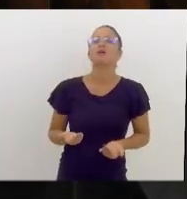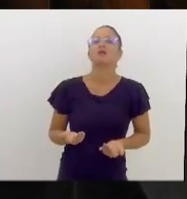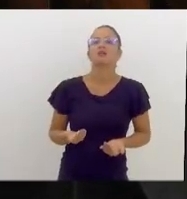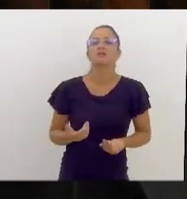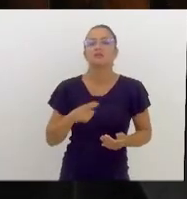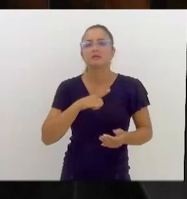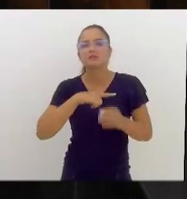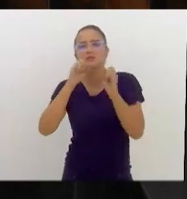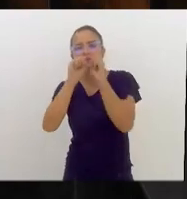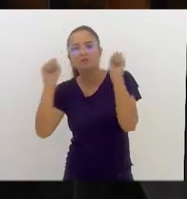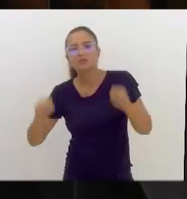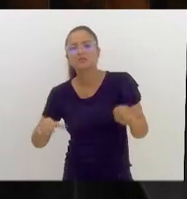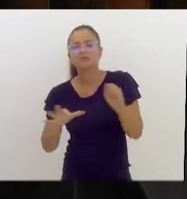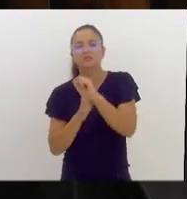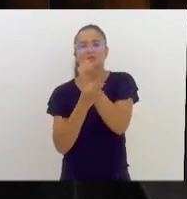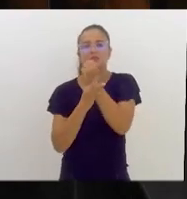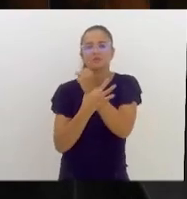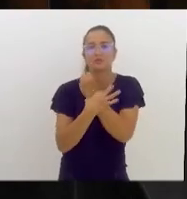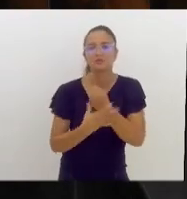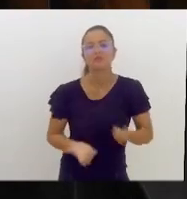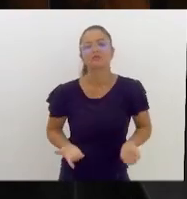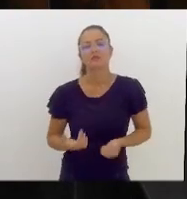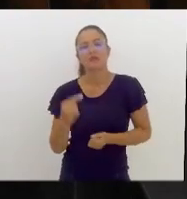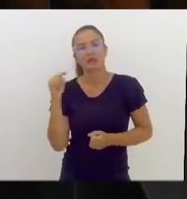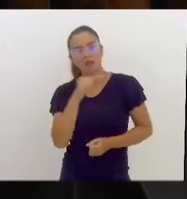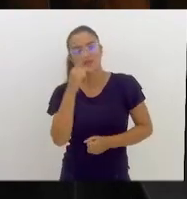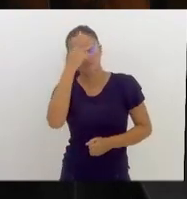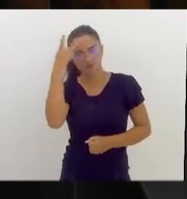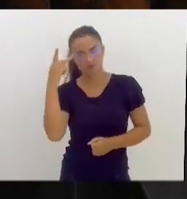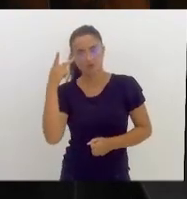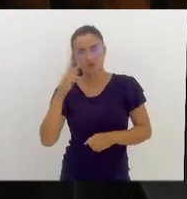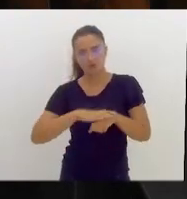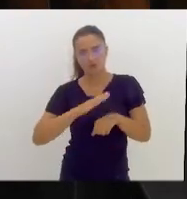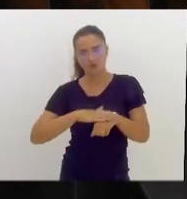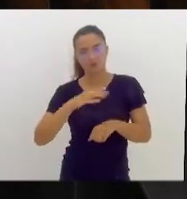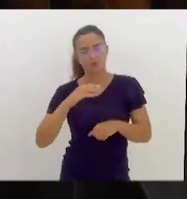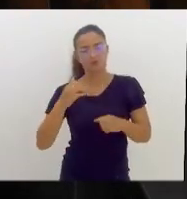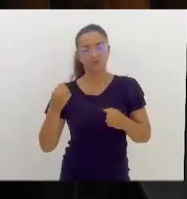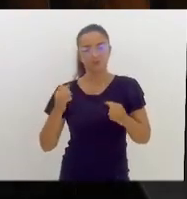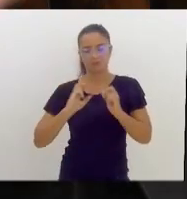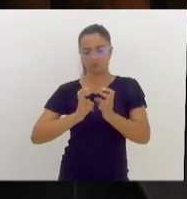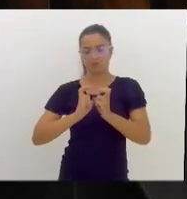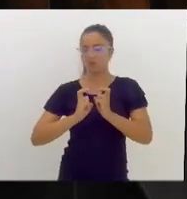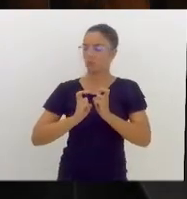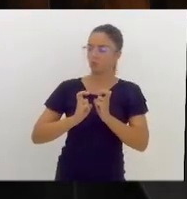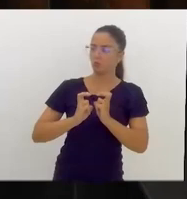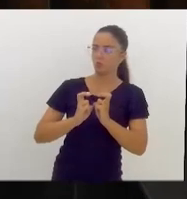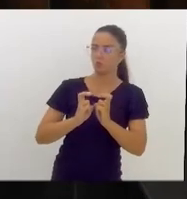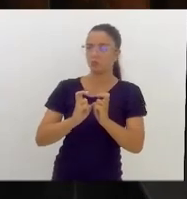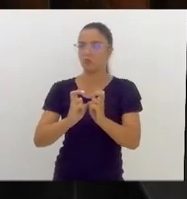de segurança, de modo que o maquinista possa ter um sistema que permita ver